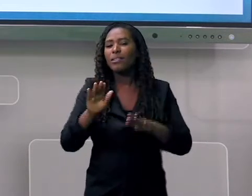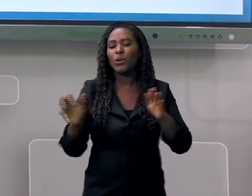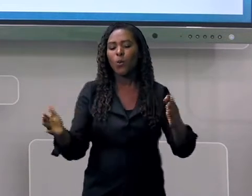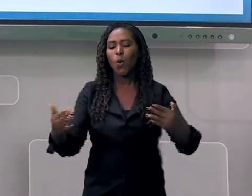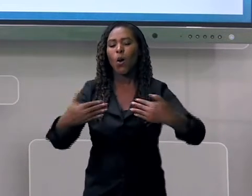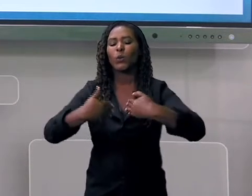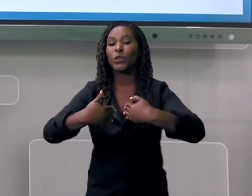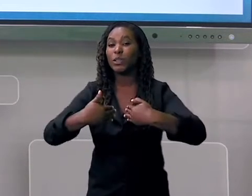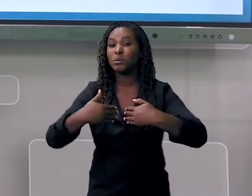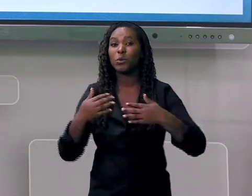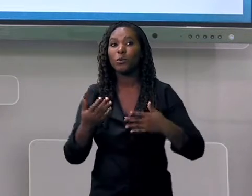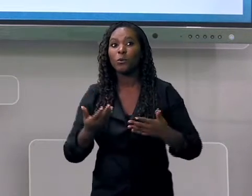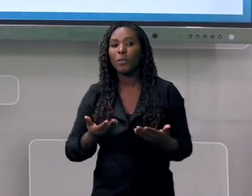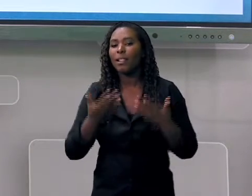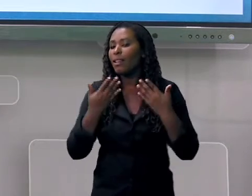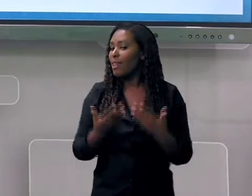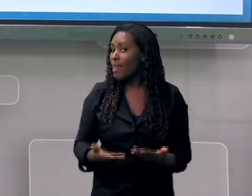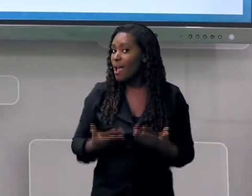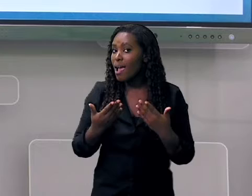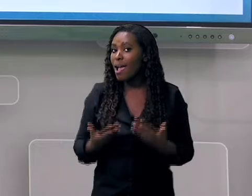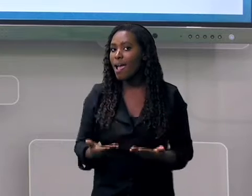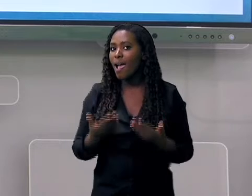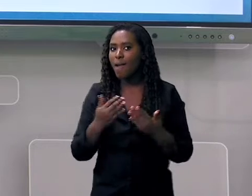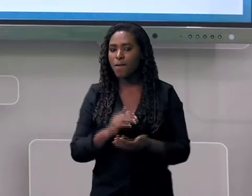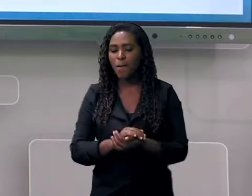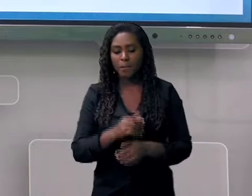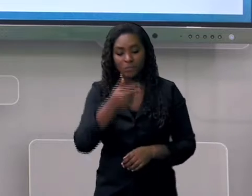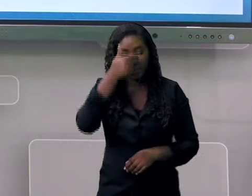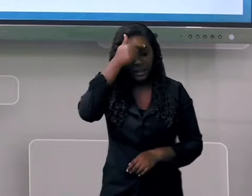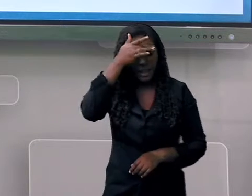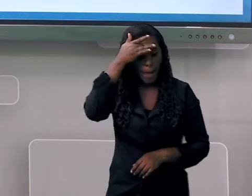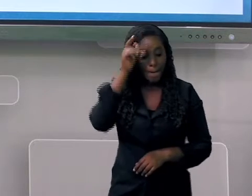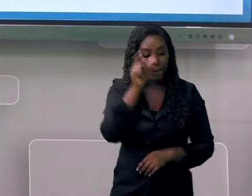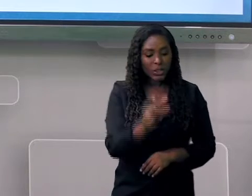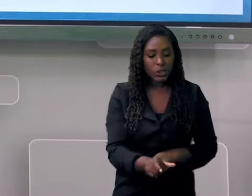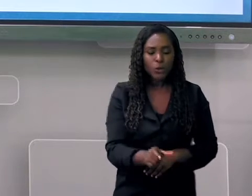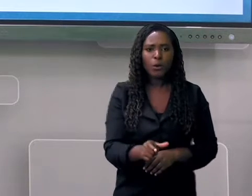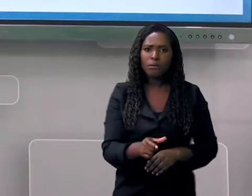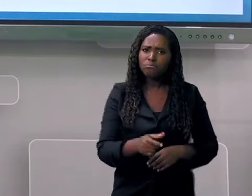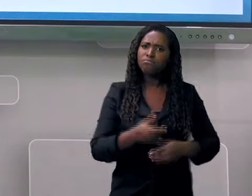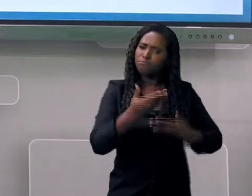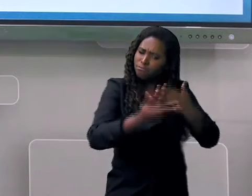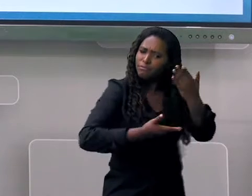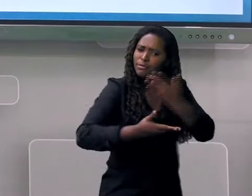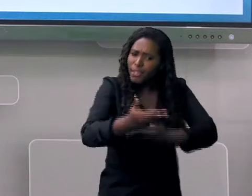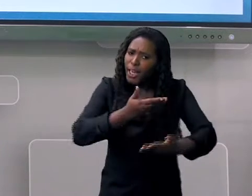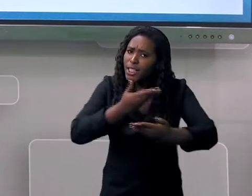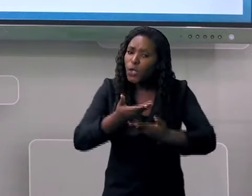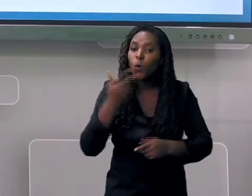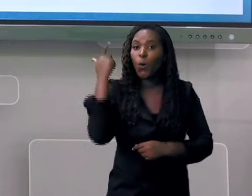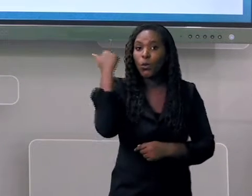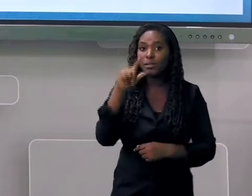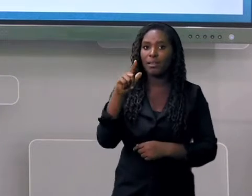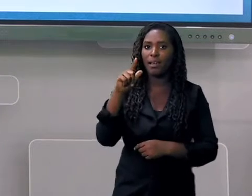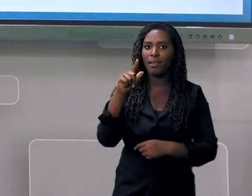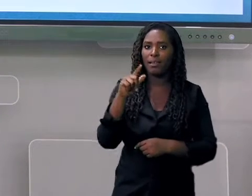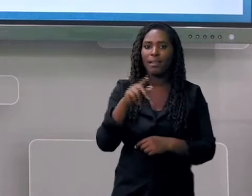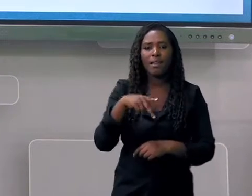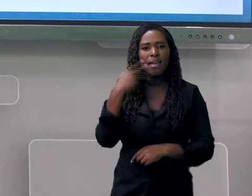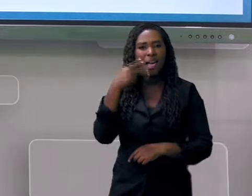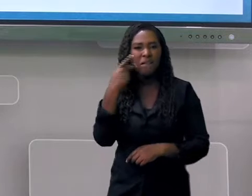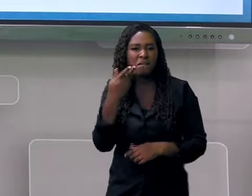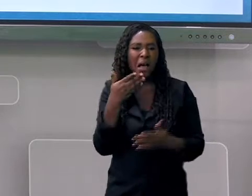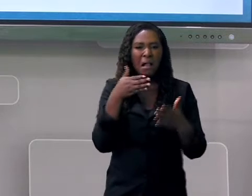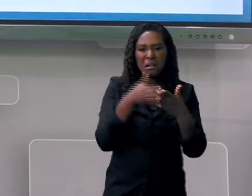outras pessoas, mas sem ter um atraso significativo na linguagem. E nós também podemos ter aí os mais severos, que